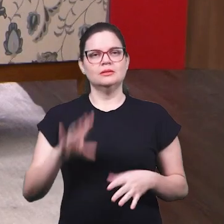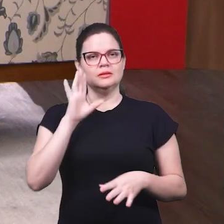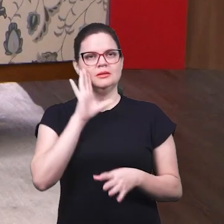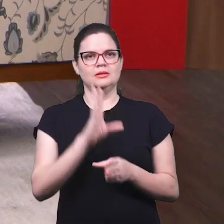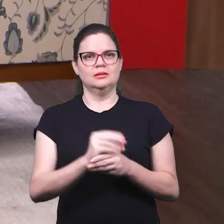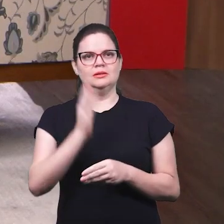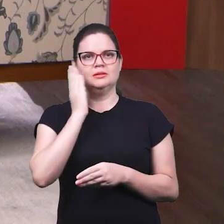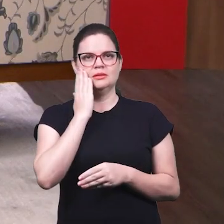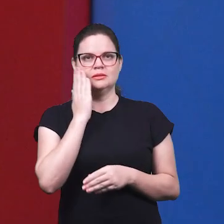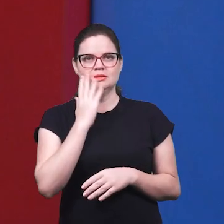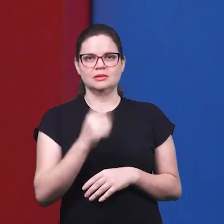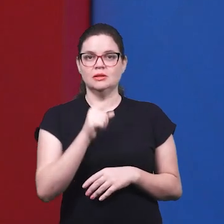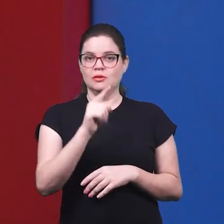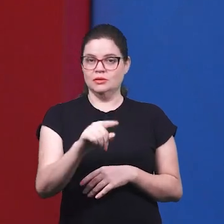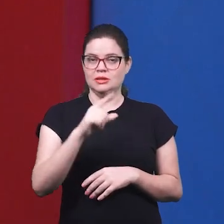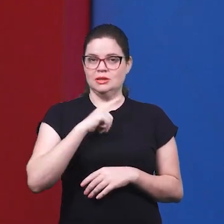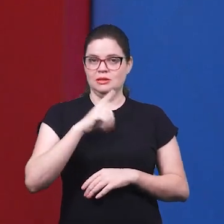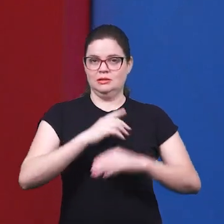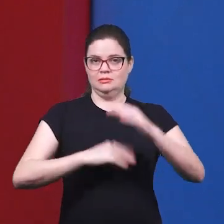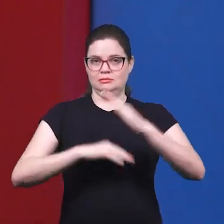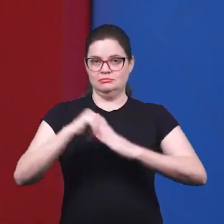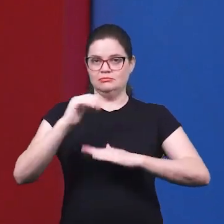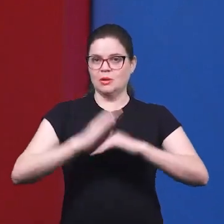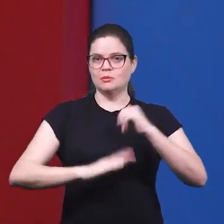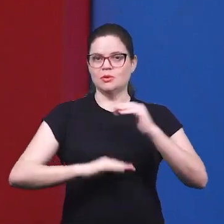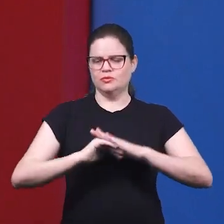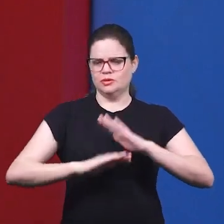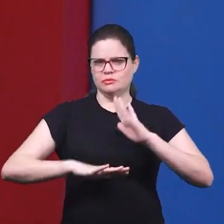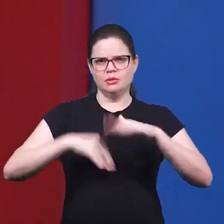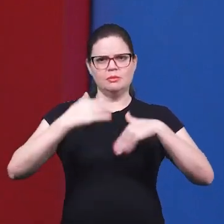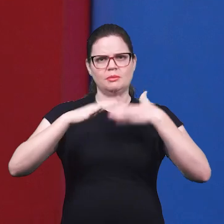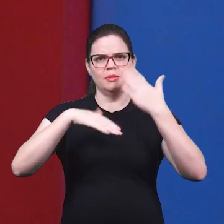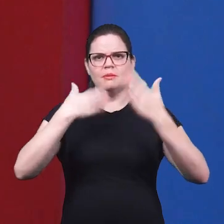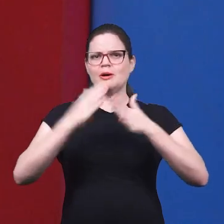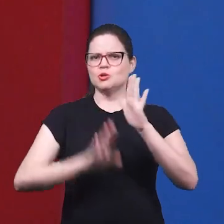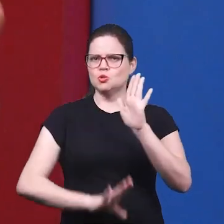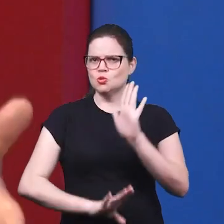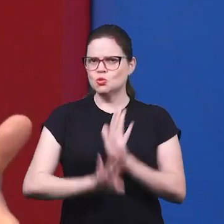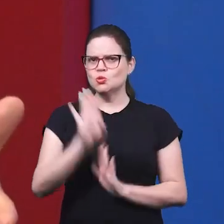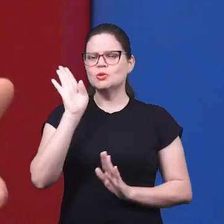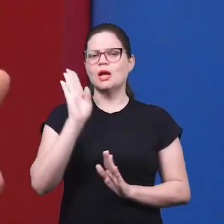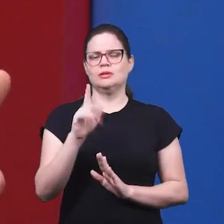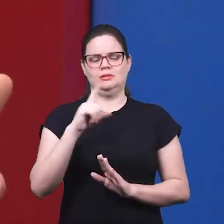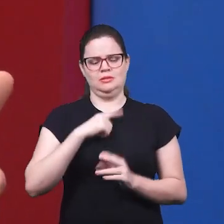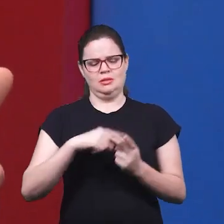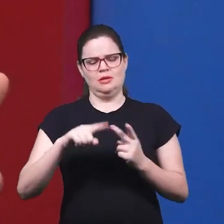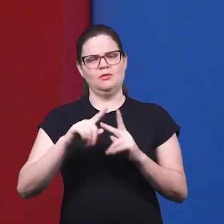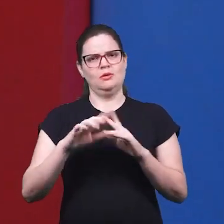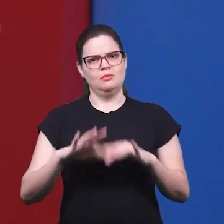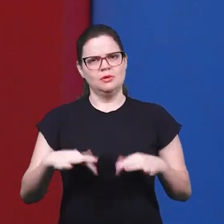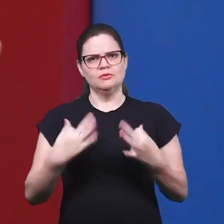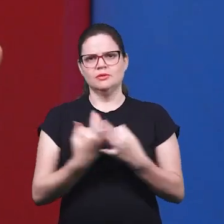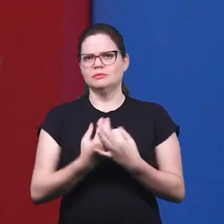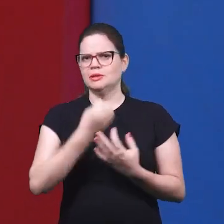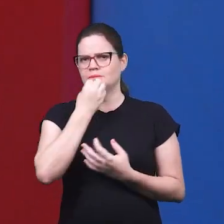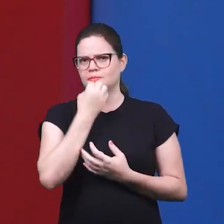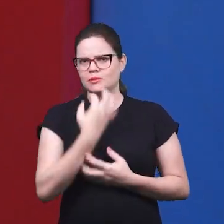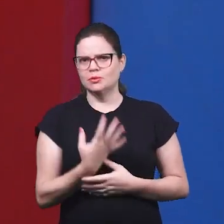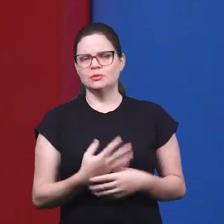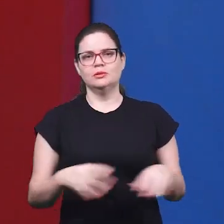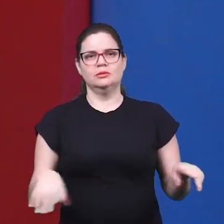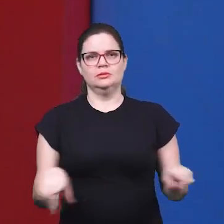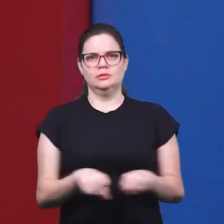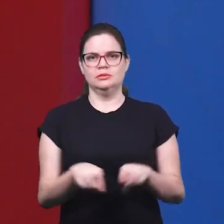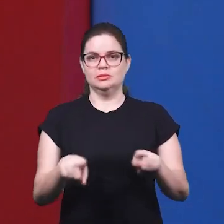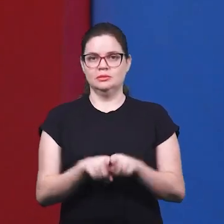à conclusão que o senhor tem uma carreira vitoriosa, constituiu uma família vitoriosa e também